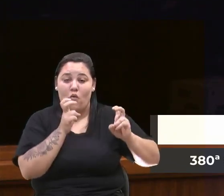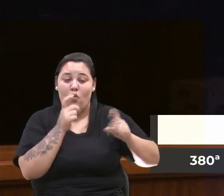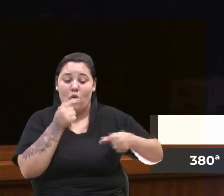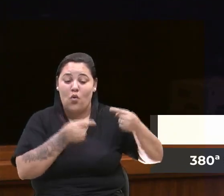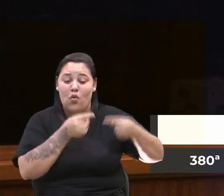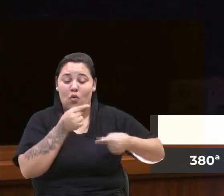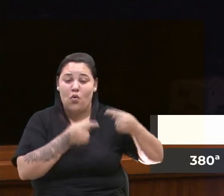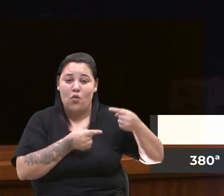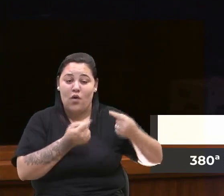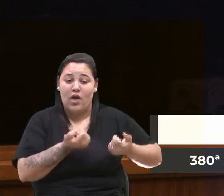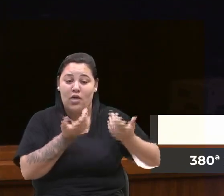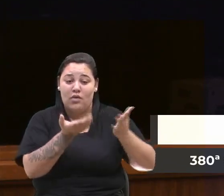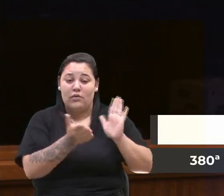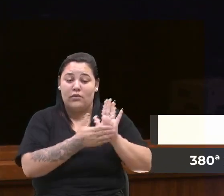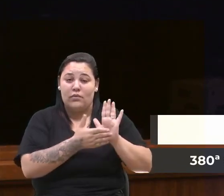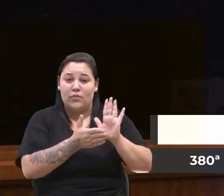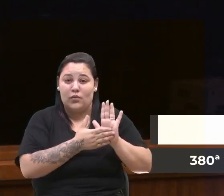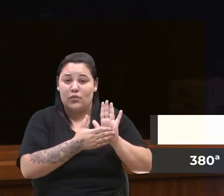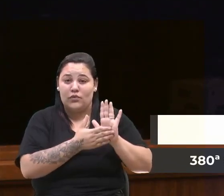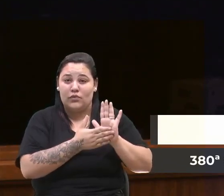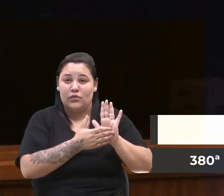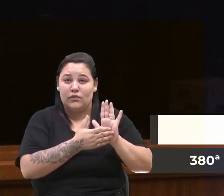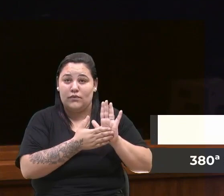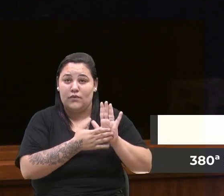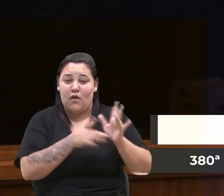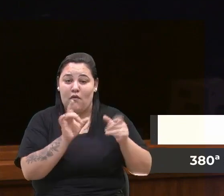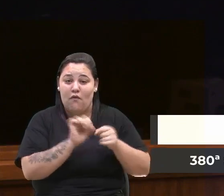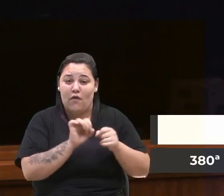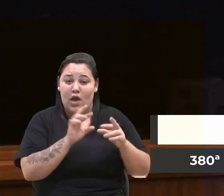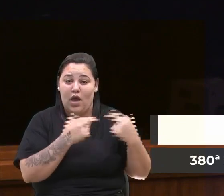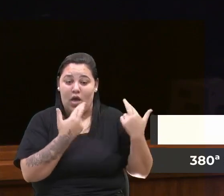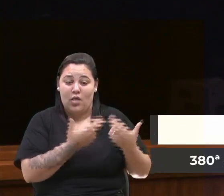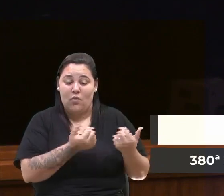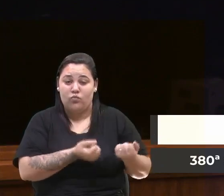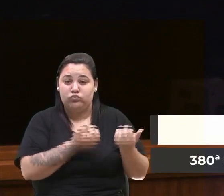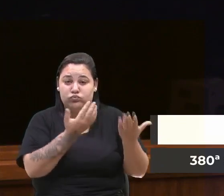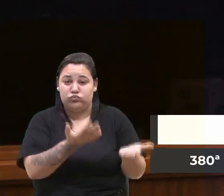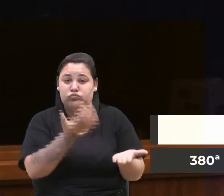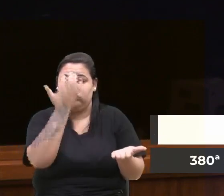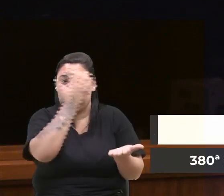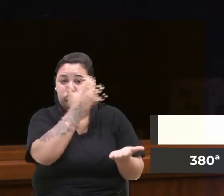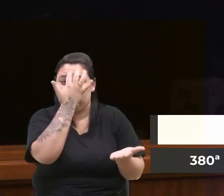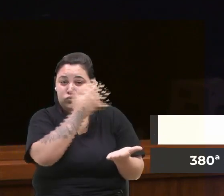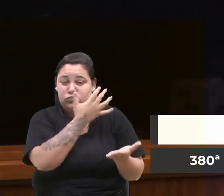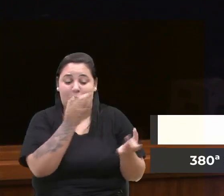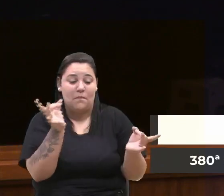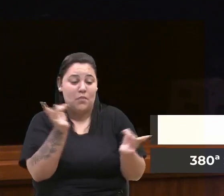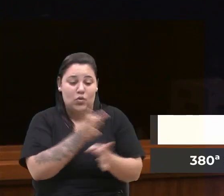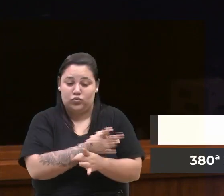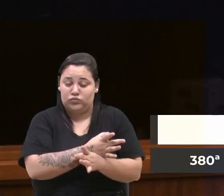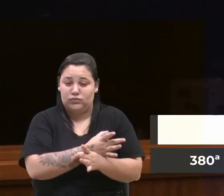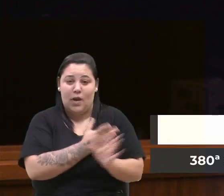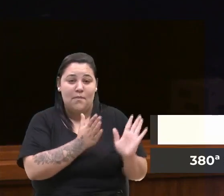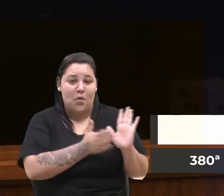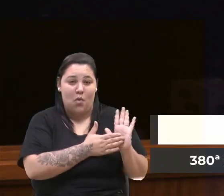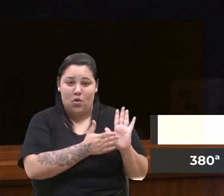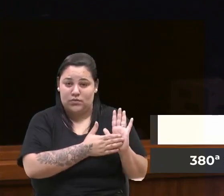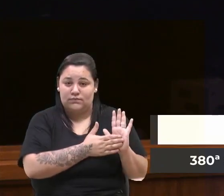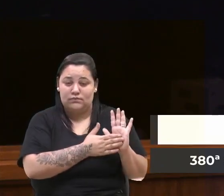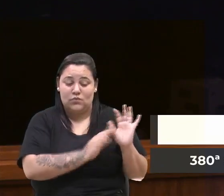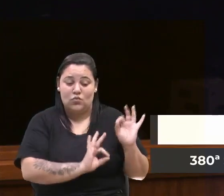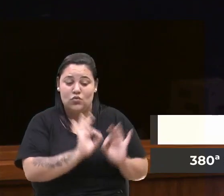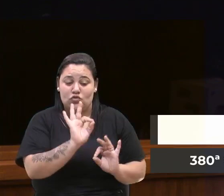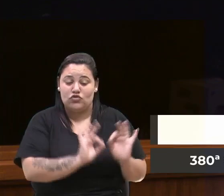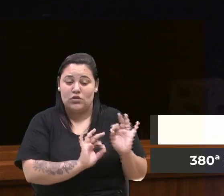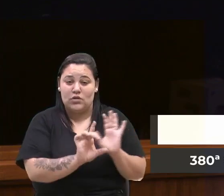a proposta tirada naquela audiência ao prefeito municipal, prontinho, um projeto de